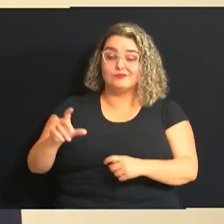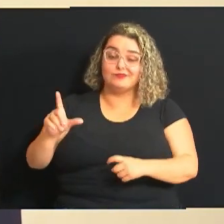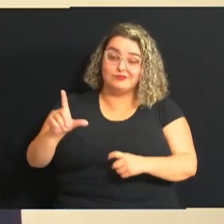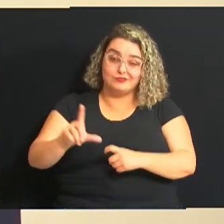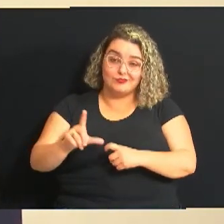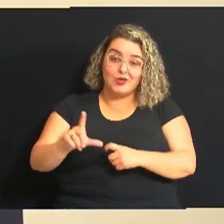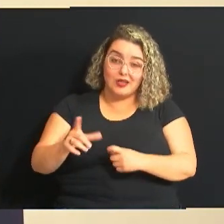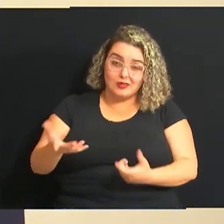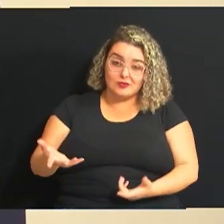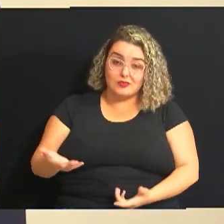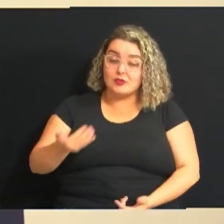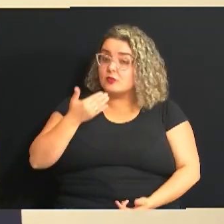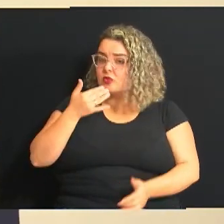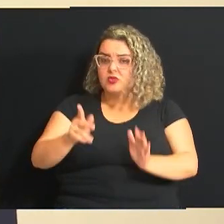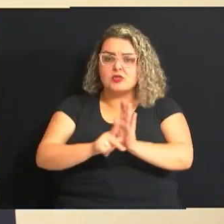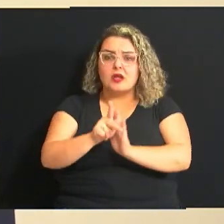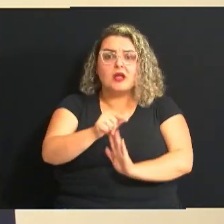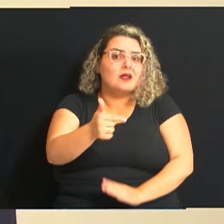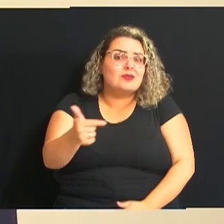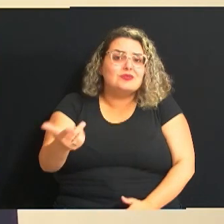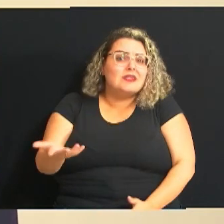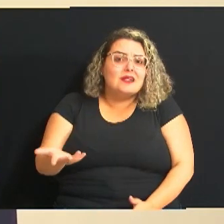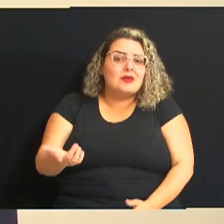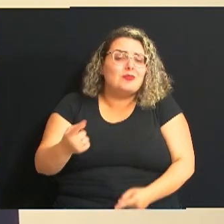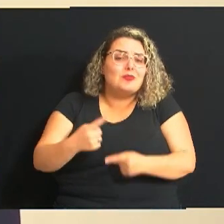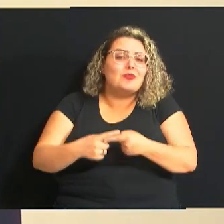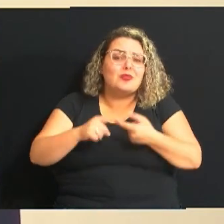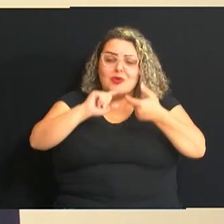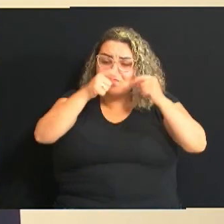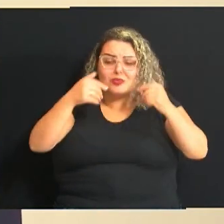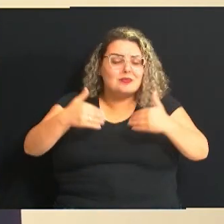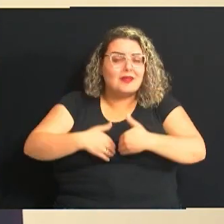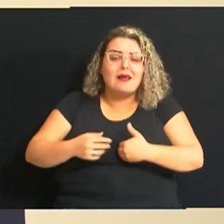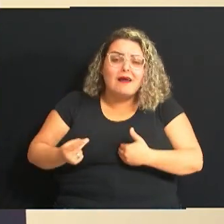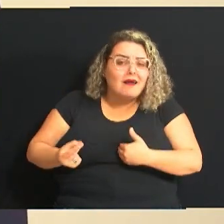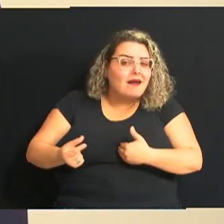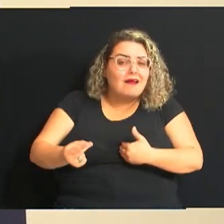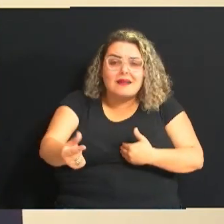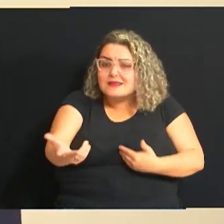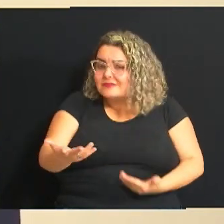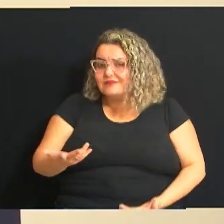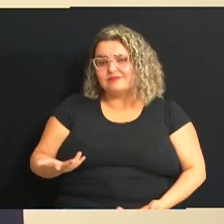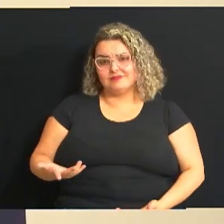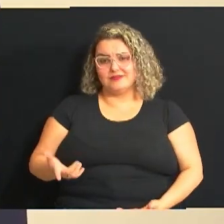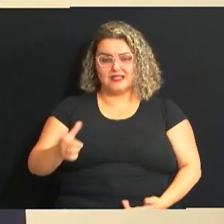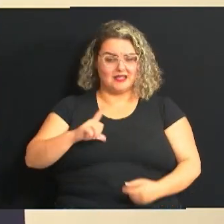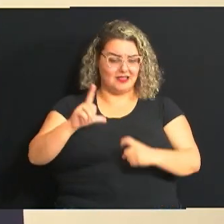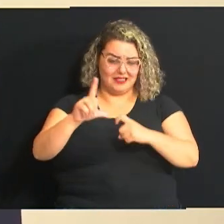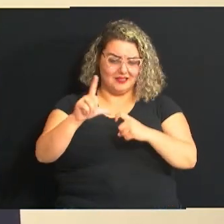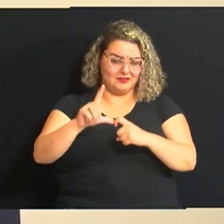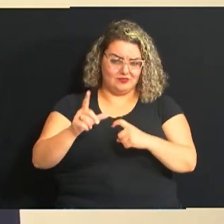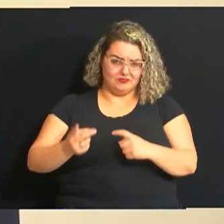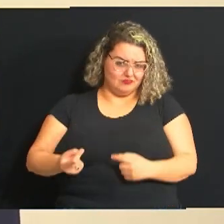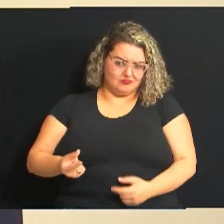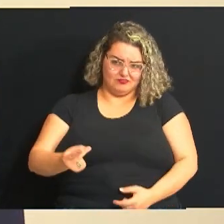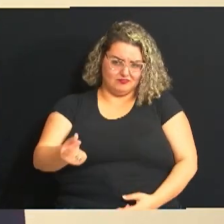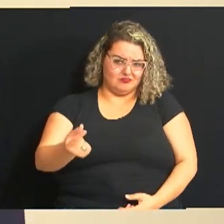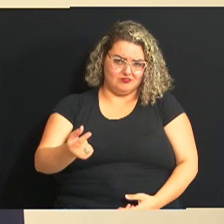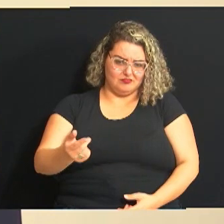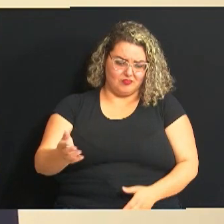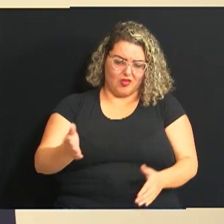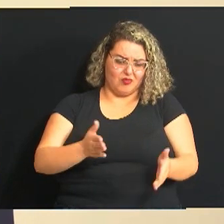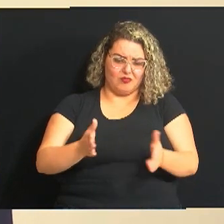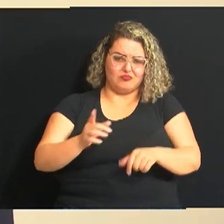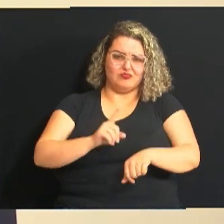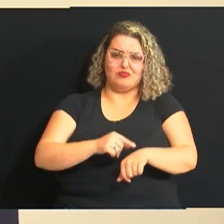Que não tenha isso aí, porque o autismo é para o resto da vida. Que a pessoa tenha esse laudo que seja por tempo indeterminado, que